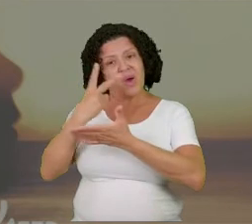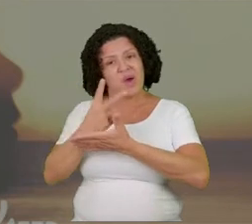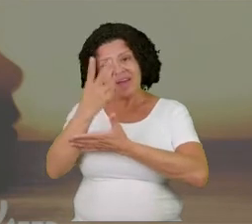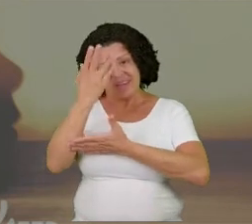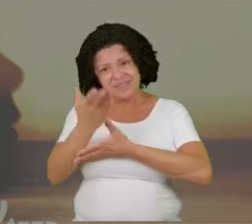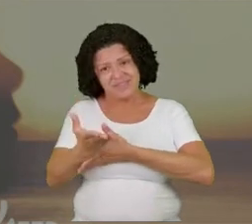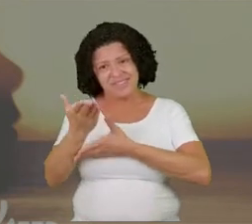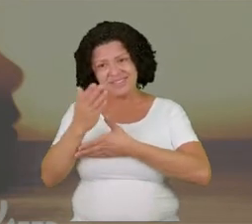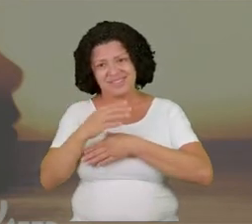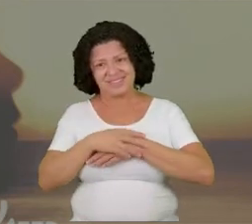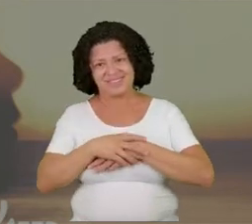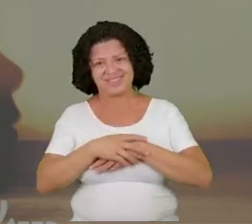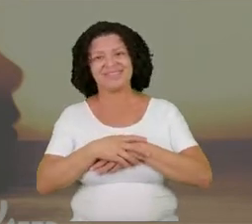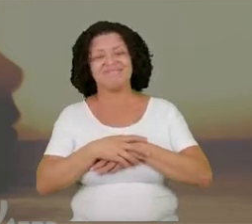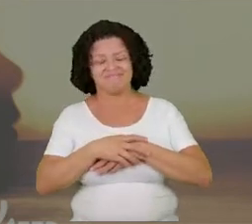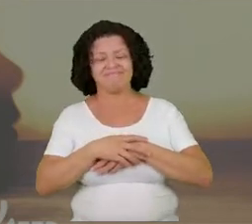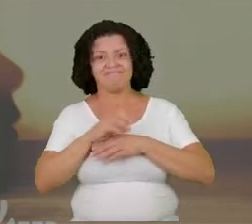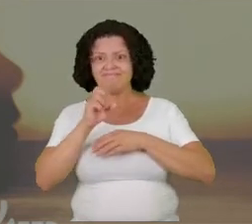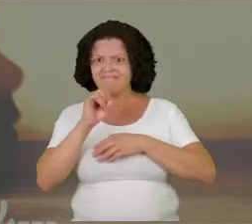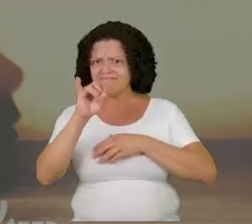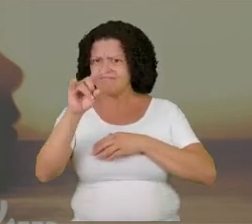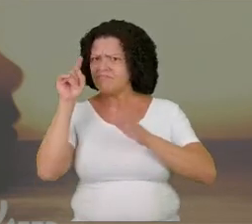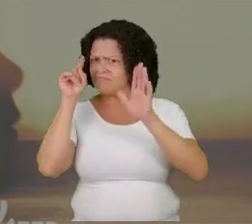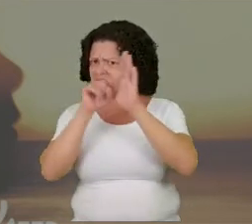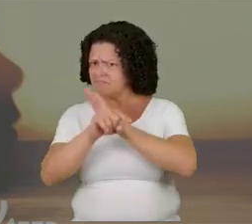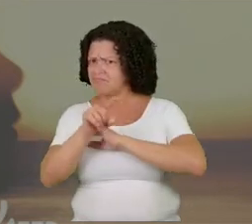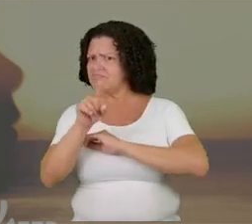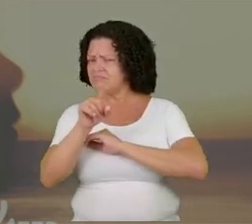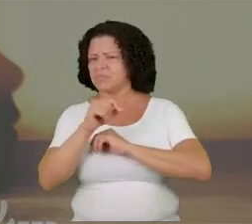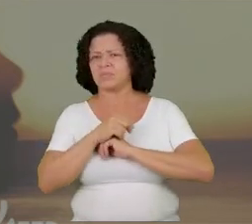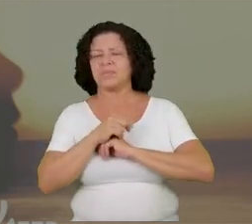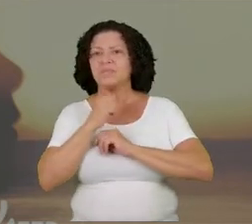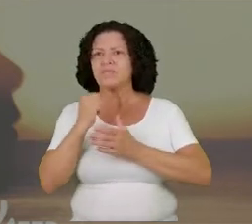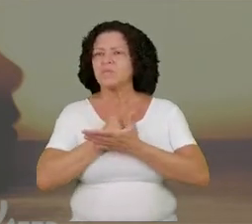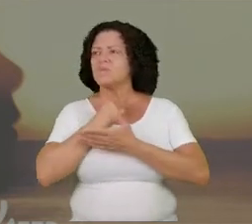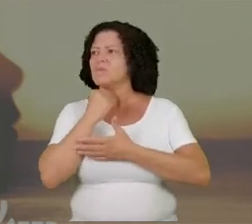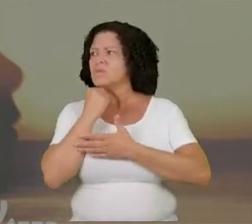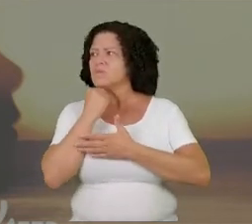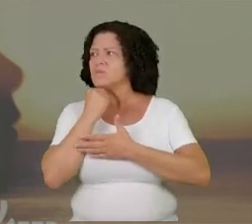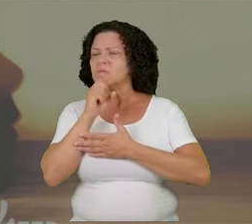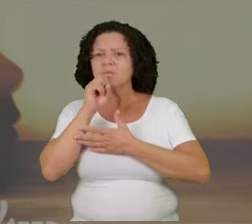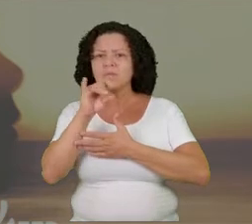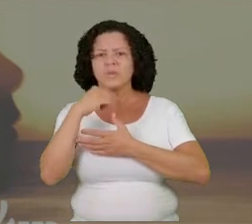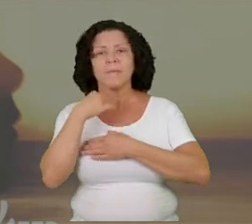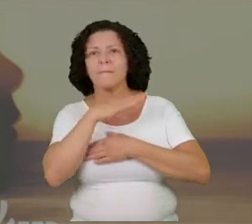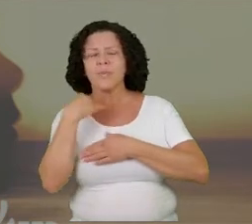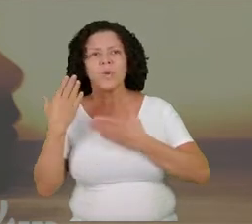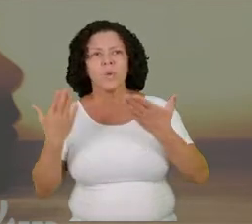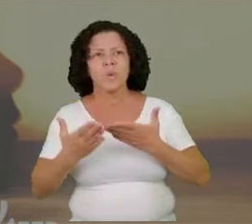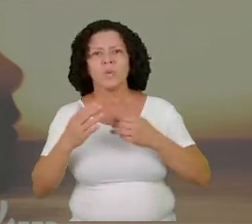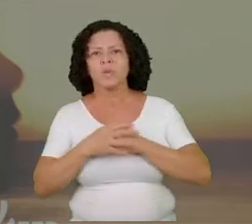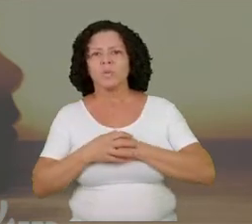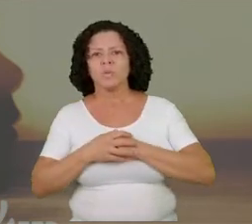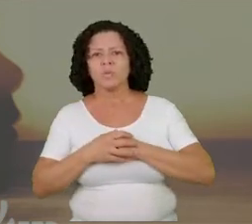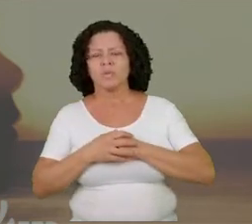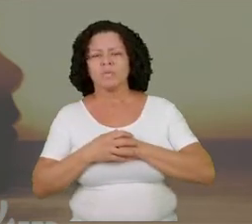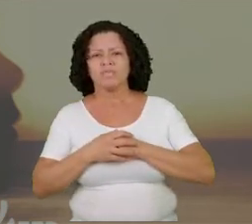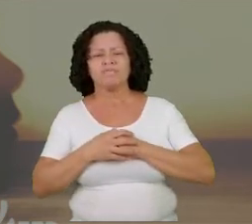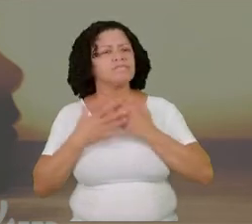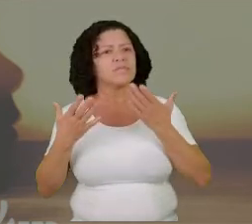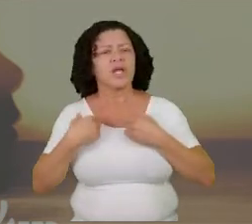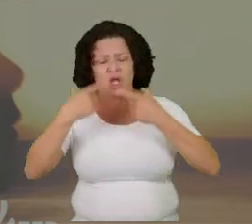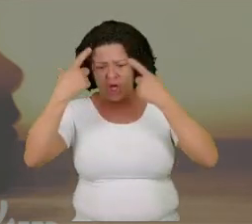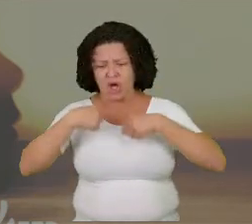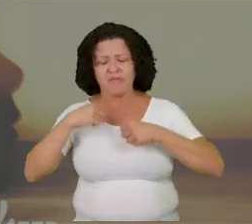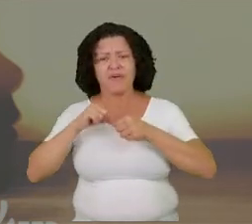os mesmos, né? Então, se perguntarem, puxa vida, se eu morrer hoje, o